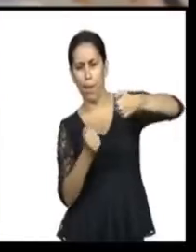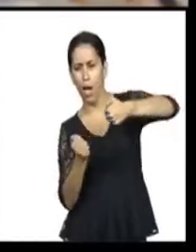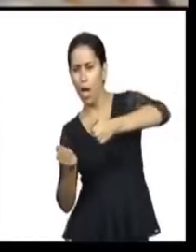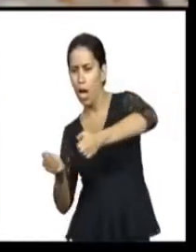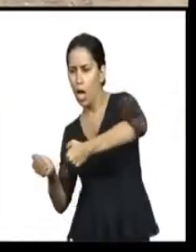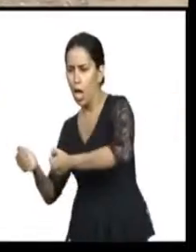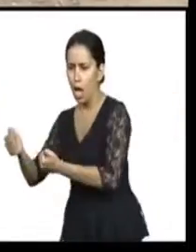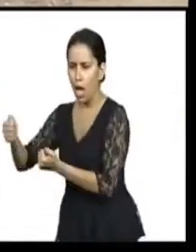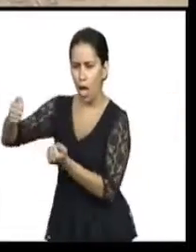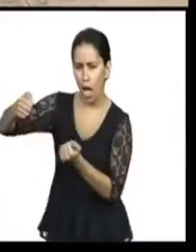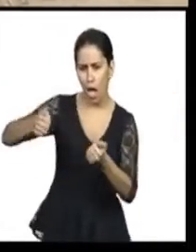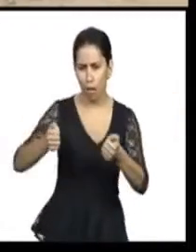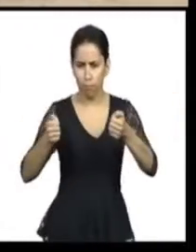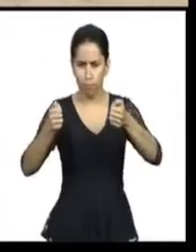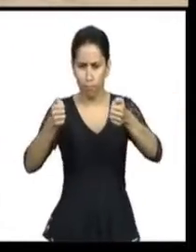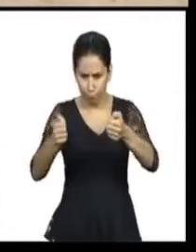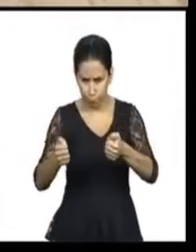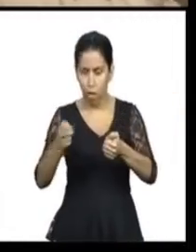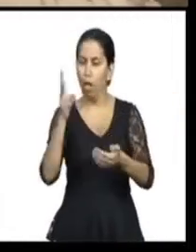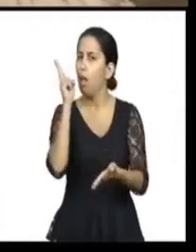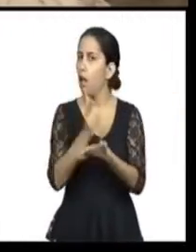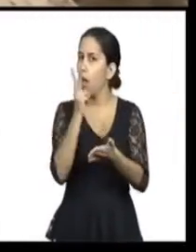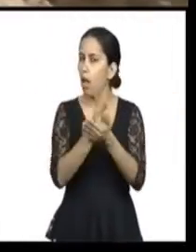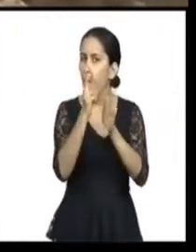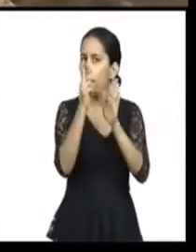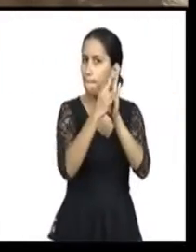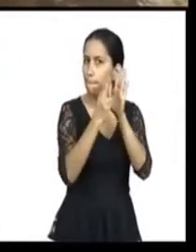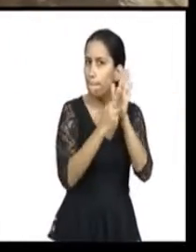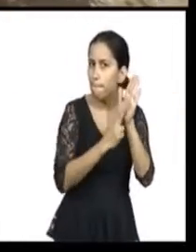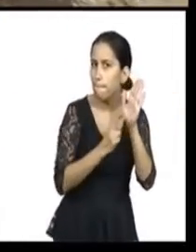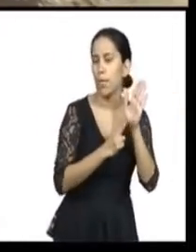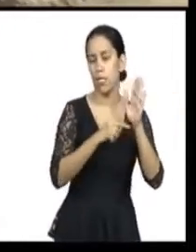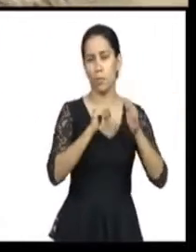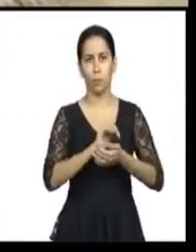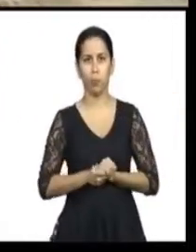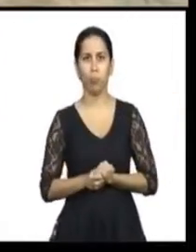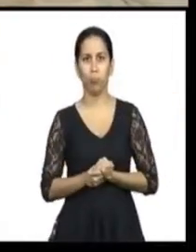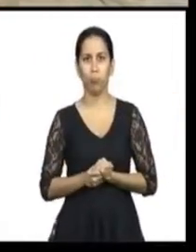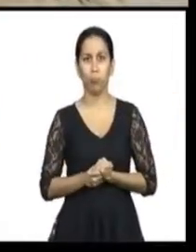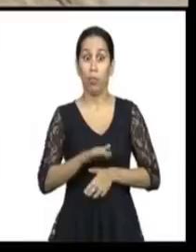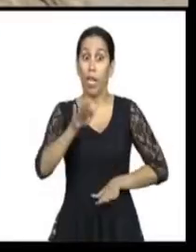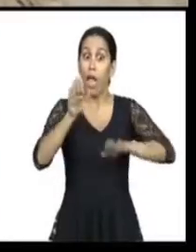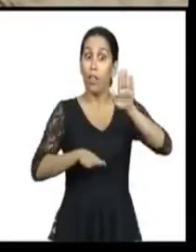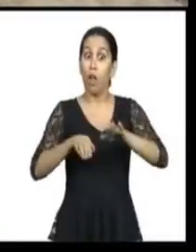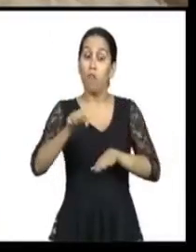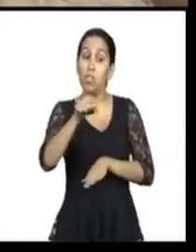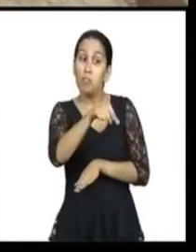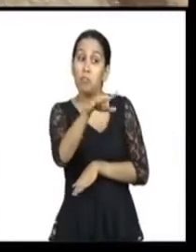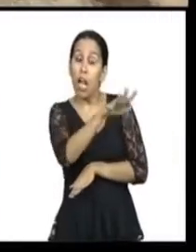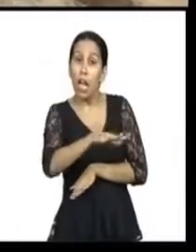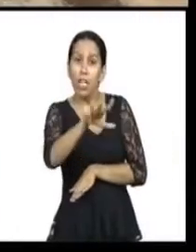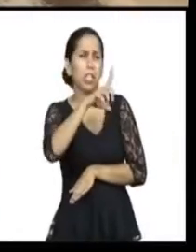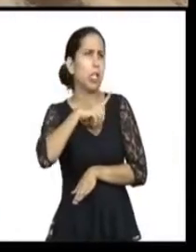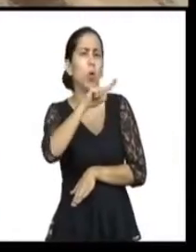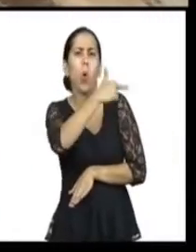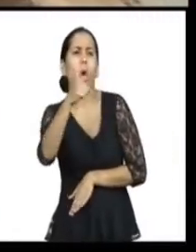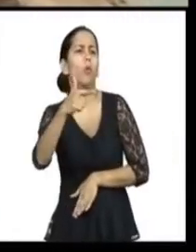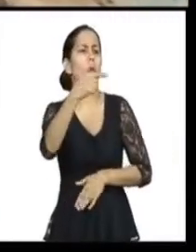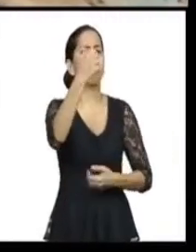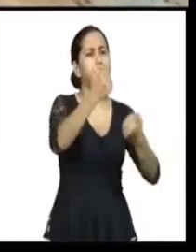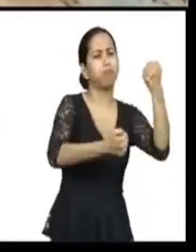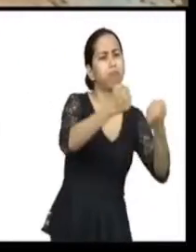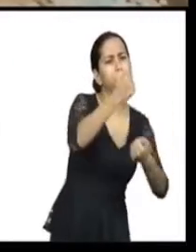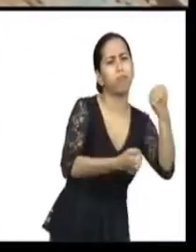é o mesmo. Siga as sinalizações da pista e observe o que está ao seu redor. Ali pode ter um outro equipamento, um veículo leve,